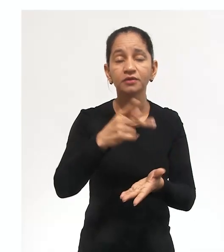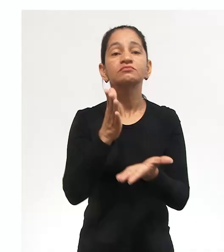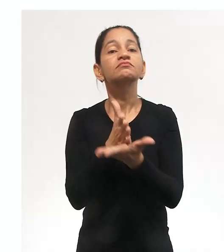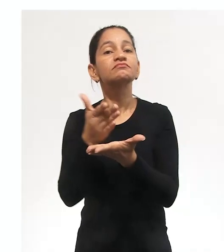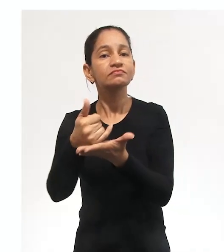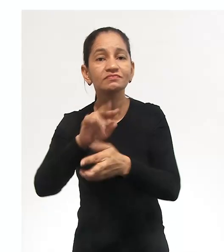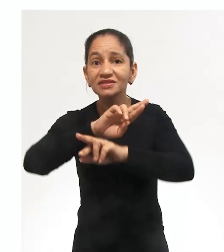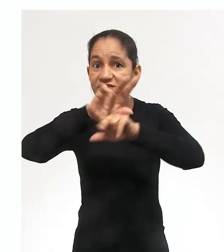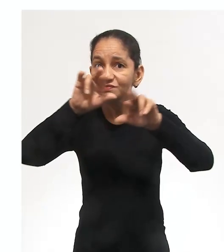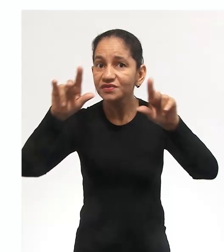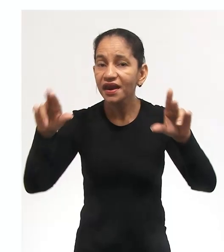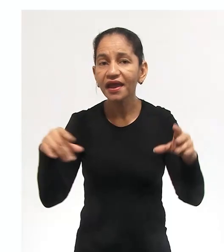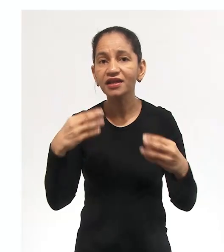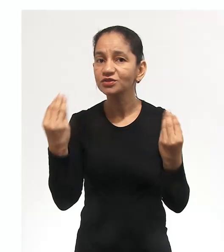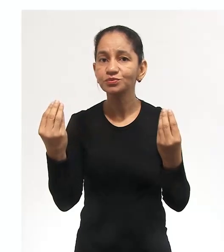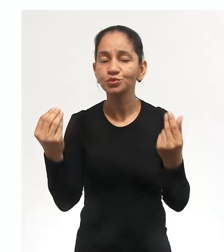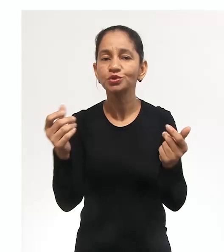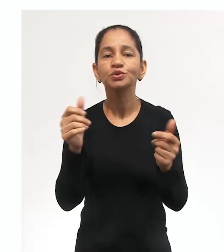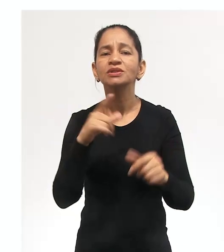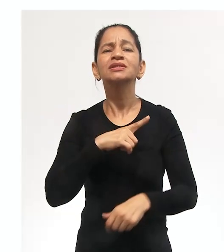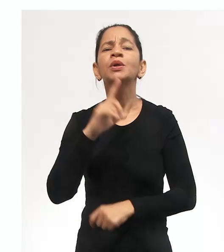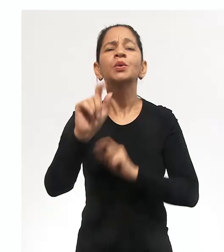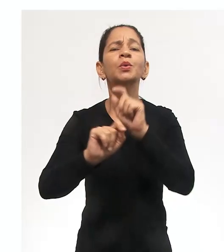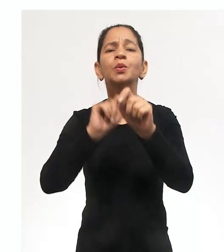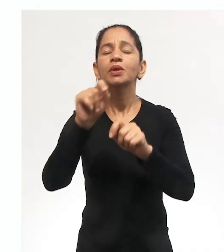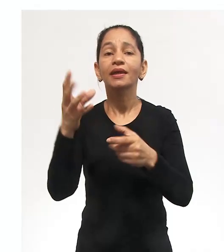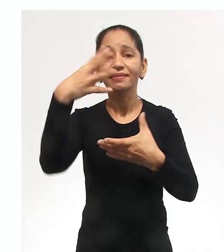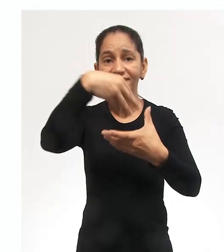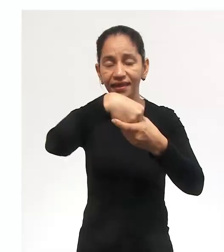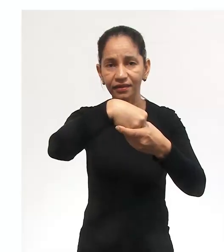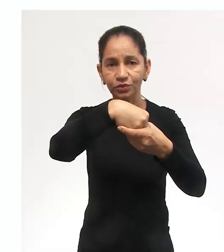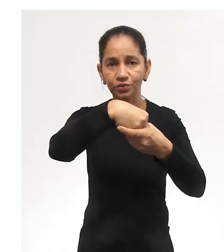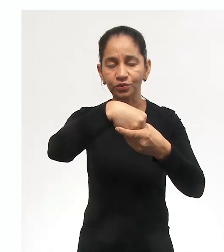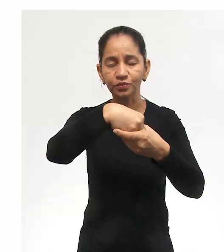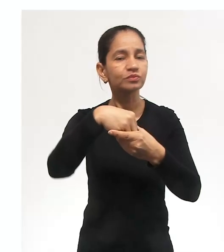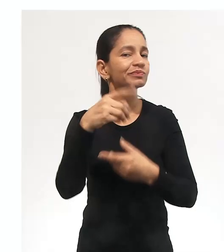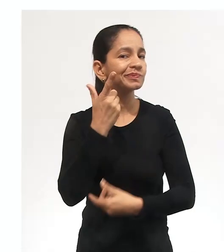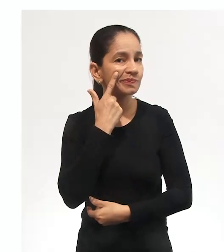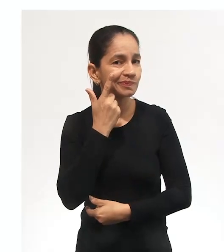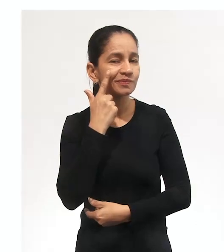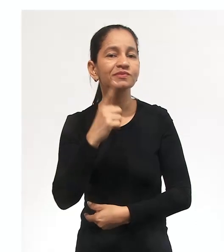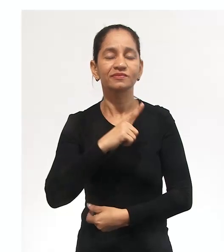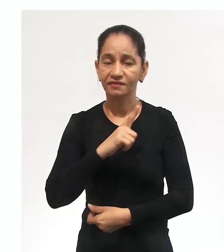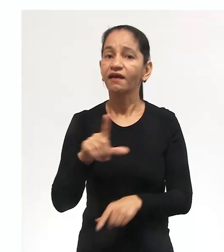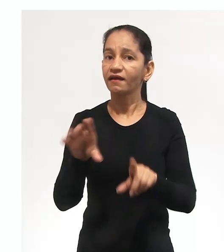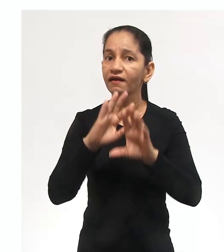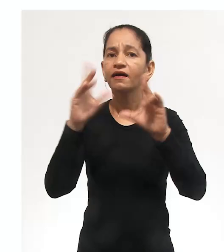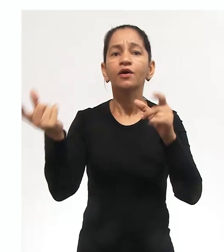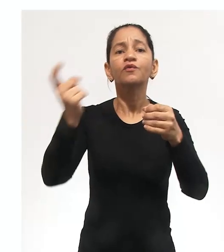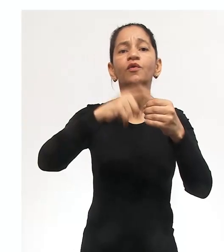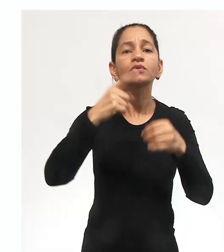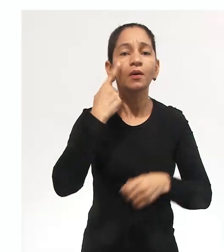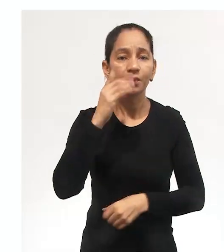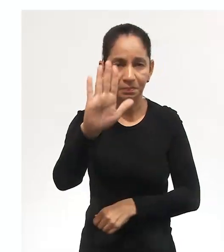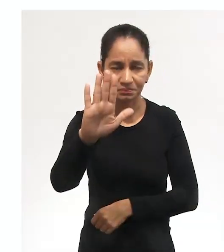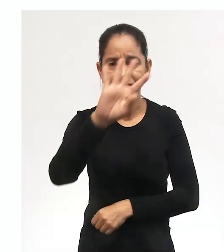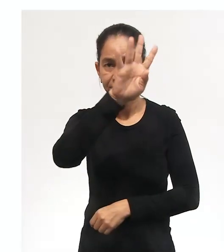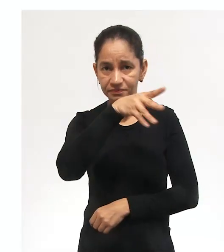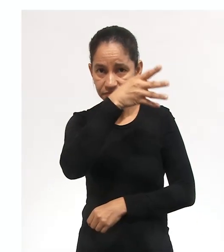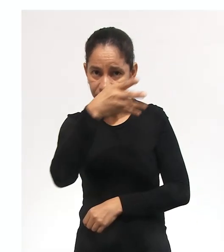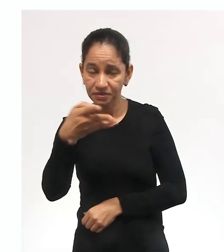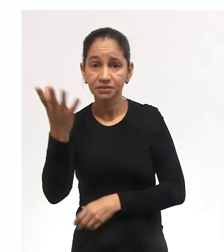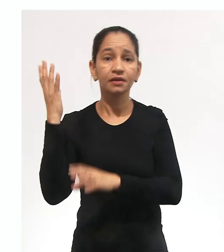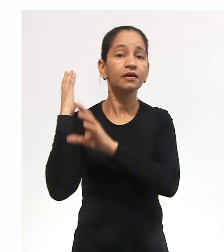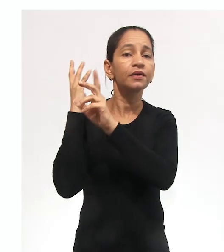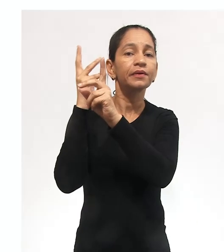divisão espacial dos poderes. Né? E aí o quê? Nós temos o quê ali? Ó, né? Inclusive, né, eu vou até voltar aqui para vocês, ó, para relembrar